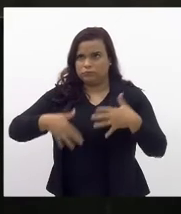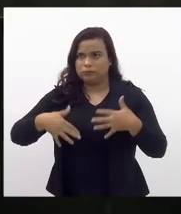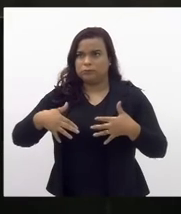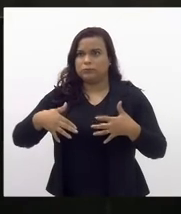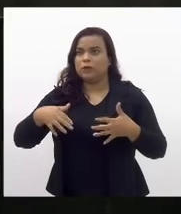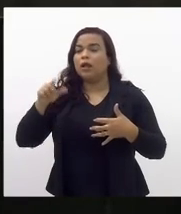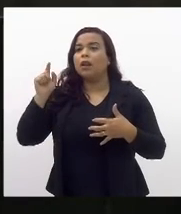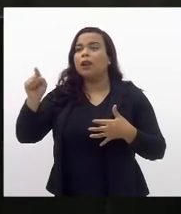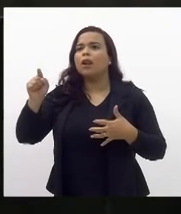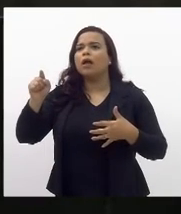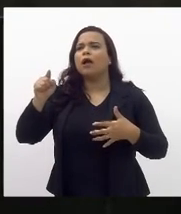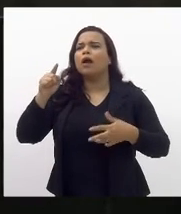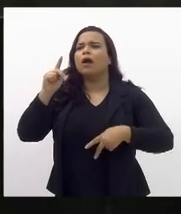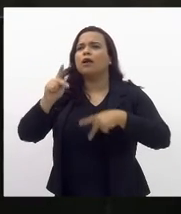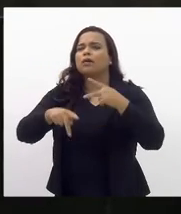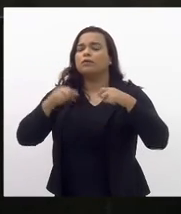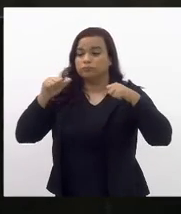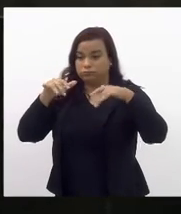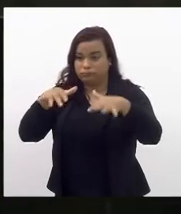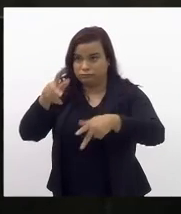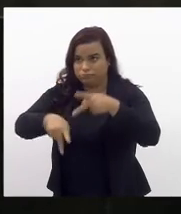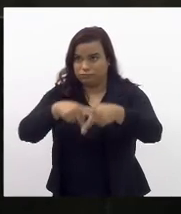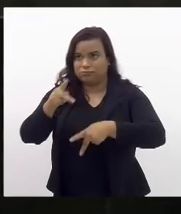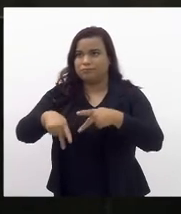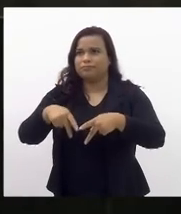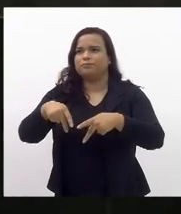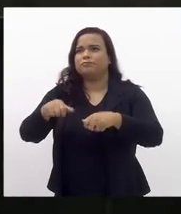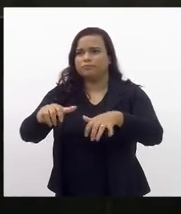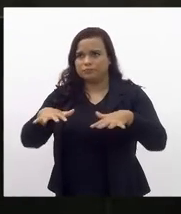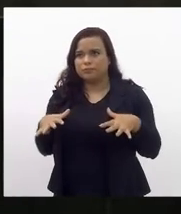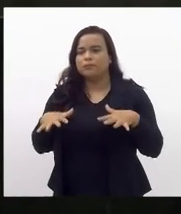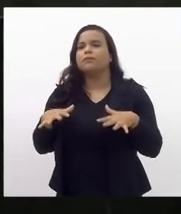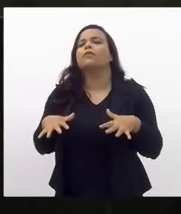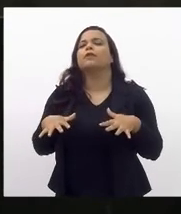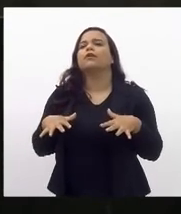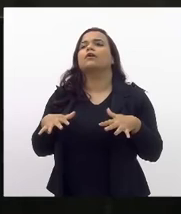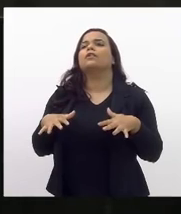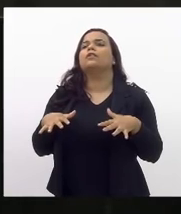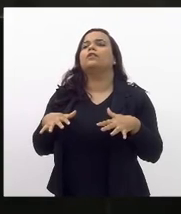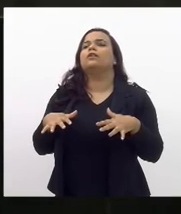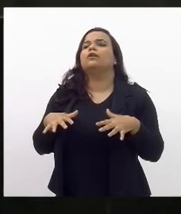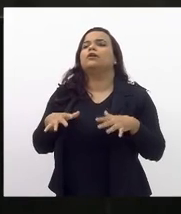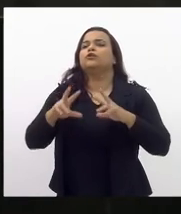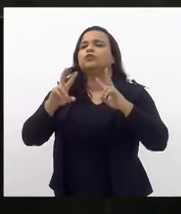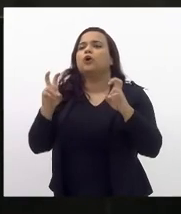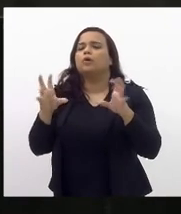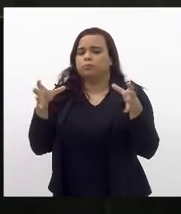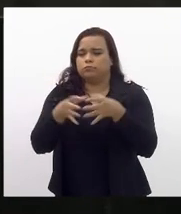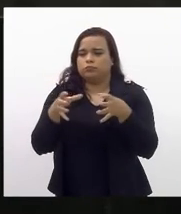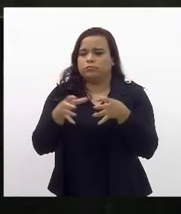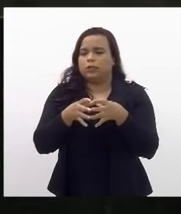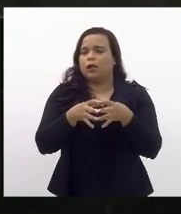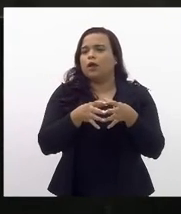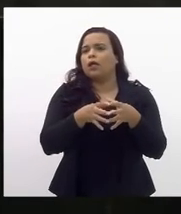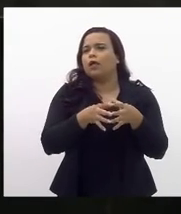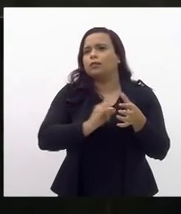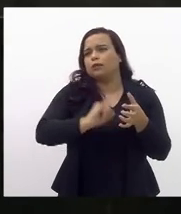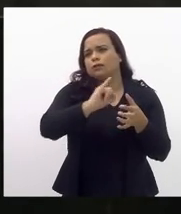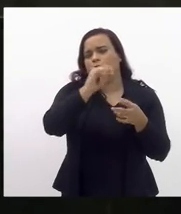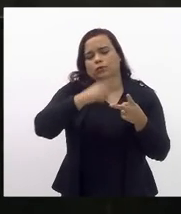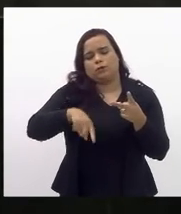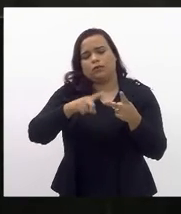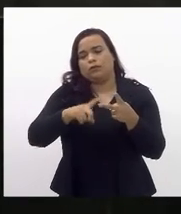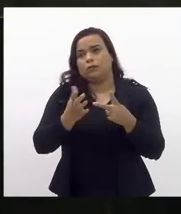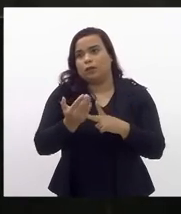audiência pública tripartite, promovida em conjunto pela Comissão de Tributação, pela Comissão de Ciência e Tecnologia e pela Comissão de